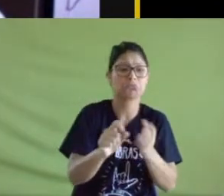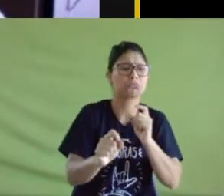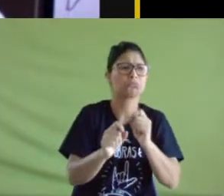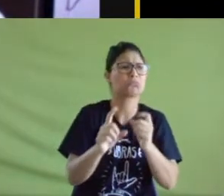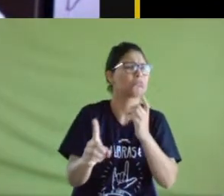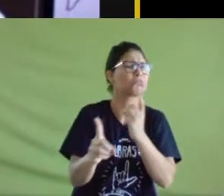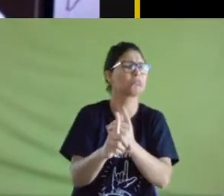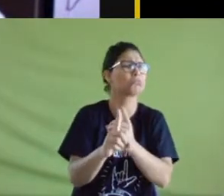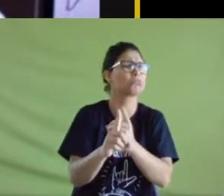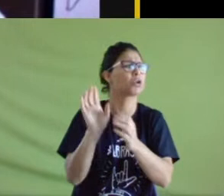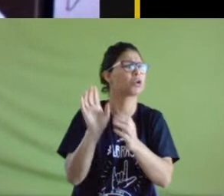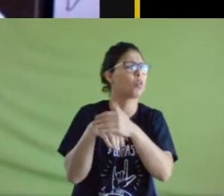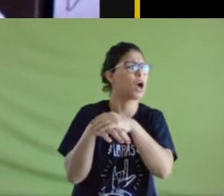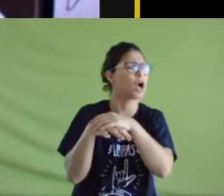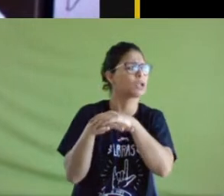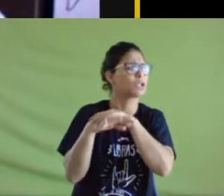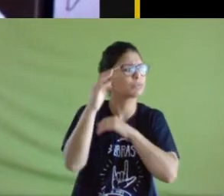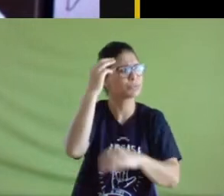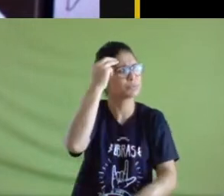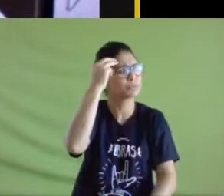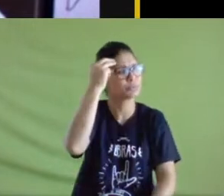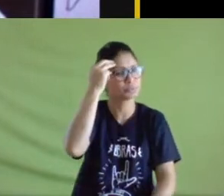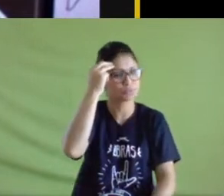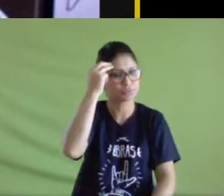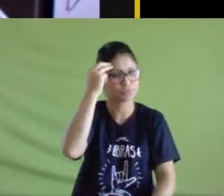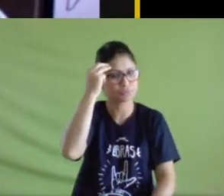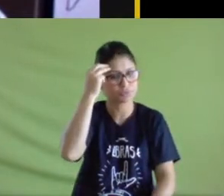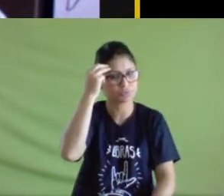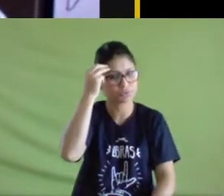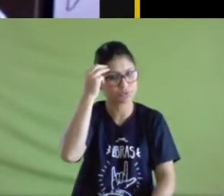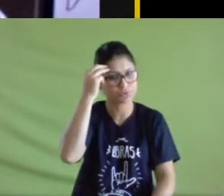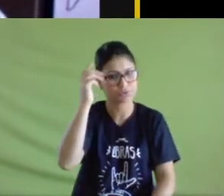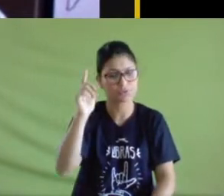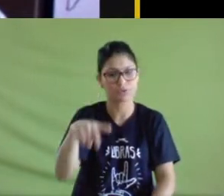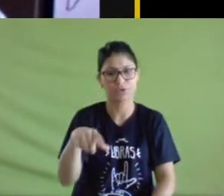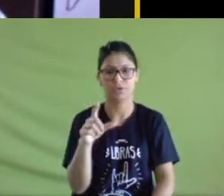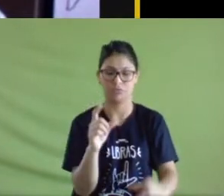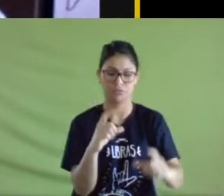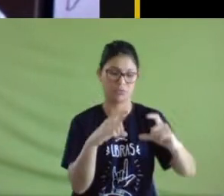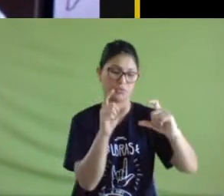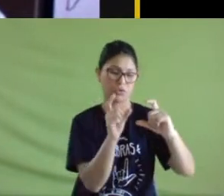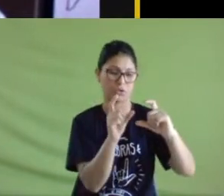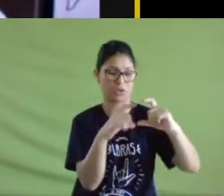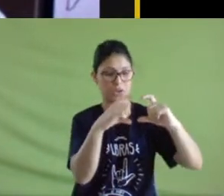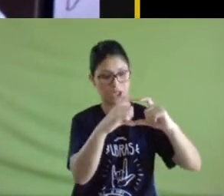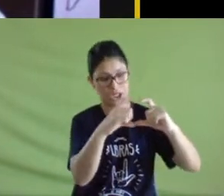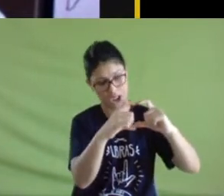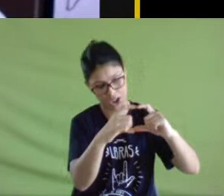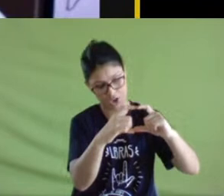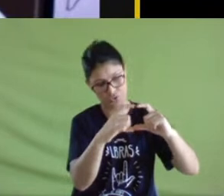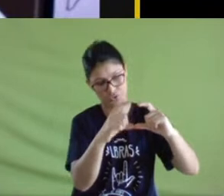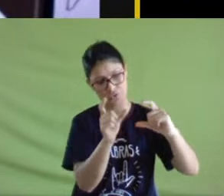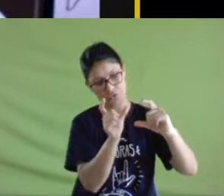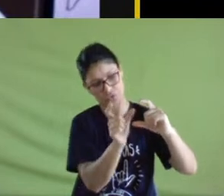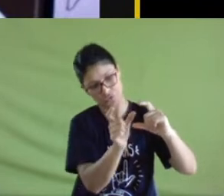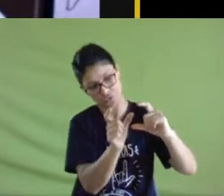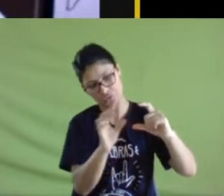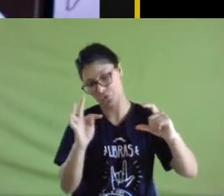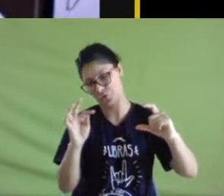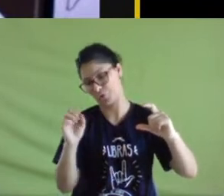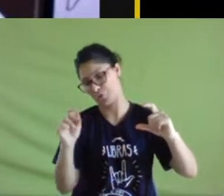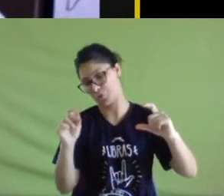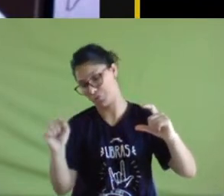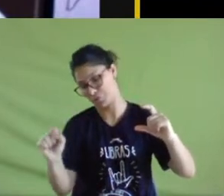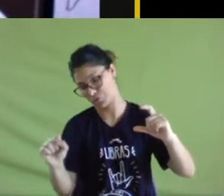encontra guardado na nossa memória? É um lugar, é um trecho de um discurso, ou é um topos, ou é